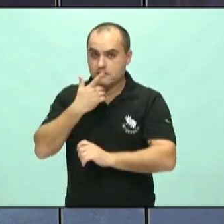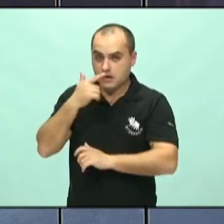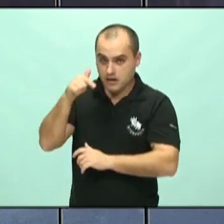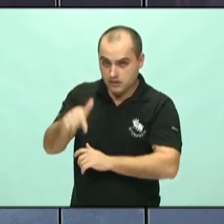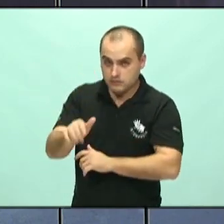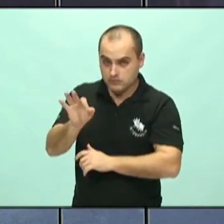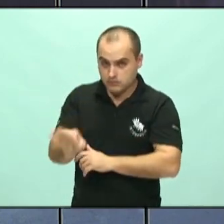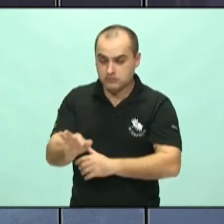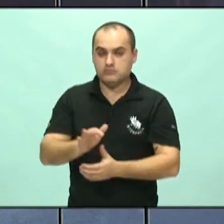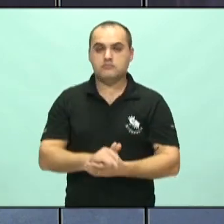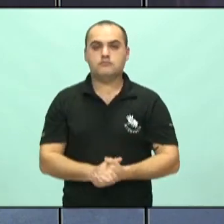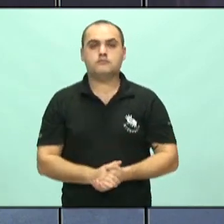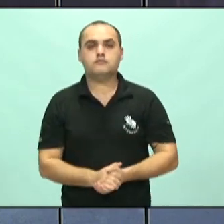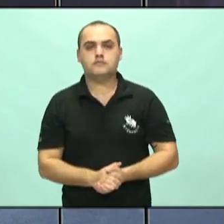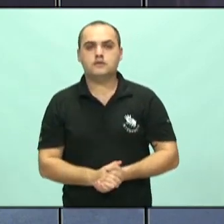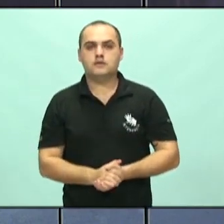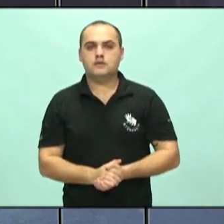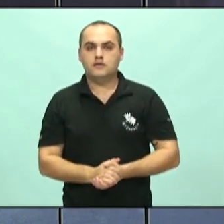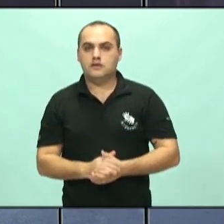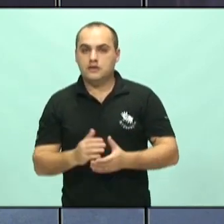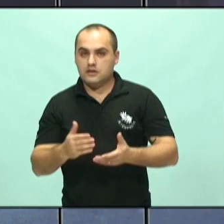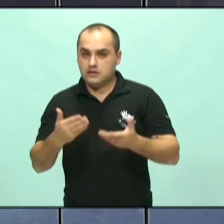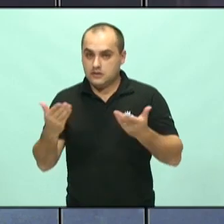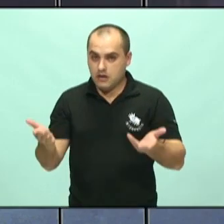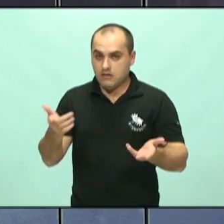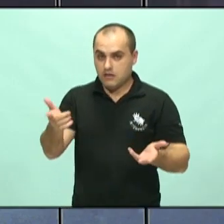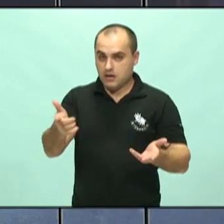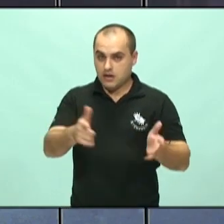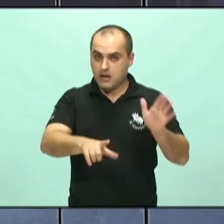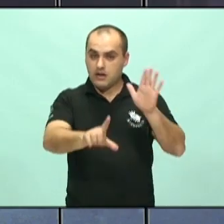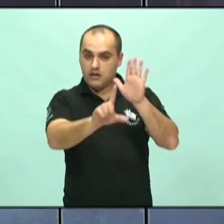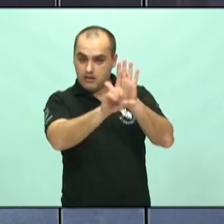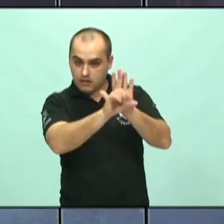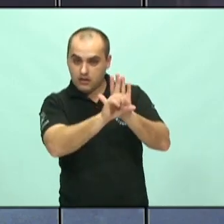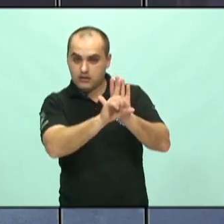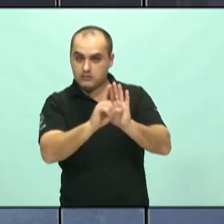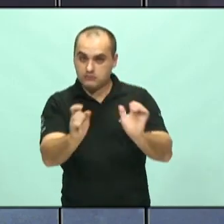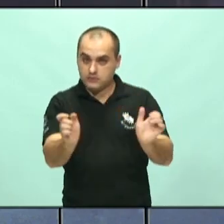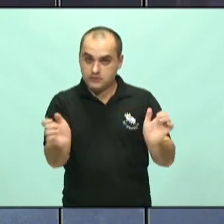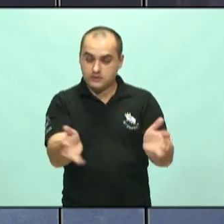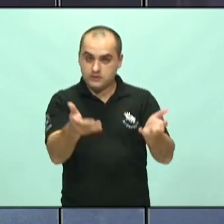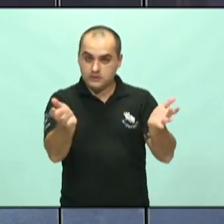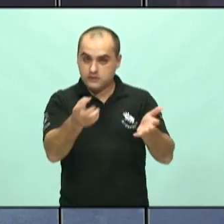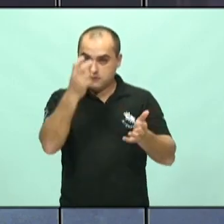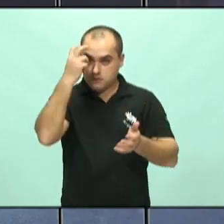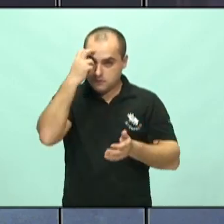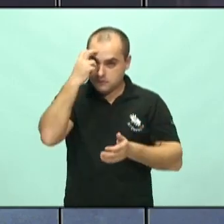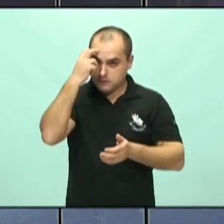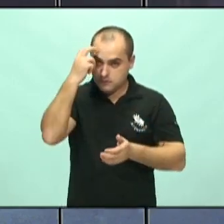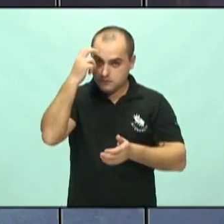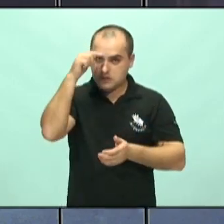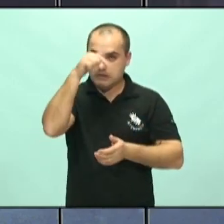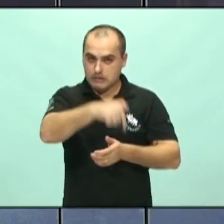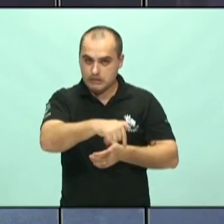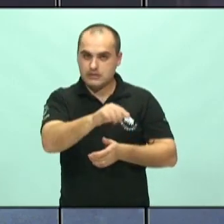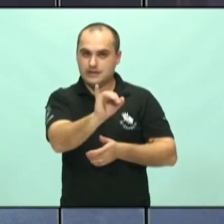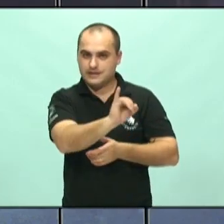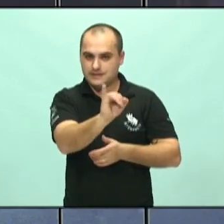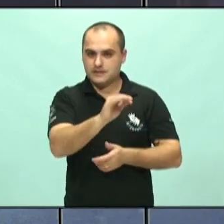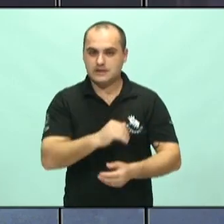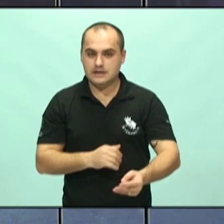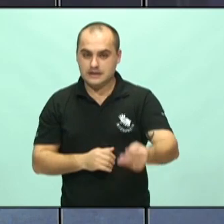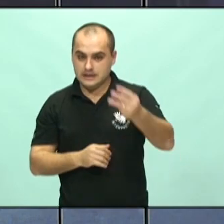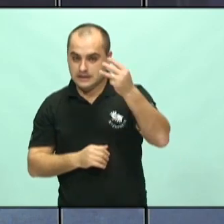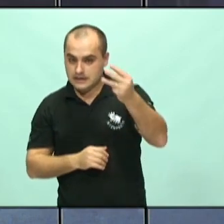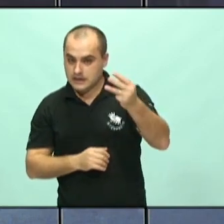evento. Então, a gente está executando esse projeto através da lei, por meio, né, da Lei de Incentivo à Cultura, da Fundação Cultural de Itajaí, e 3